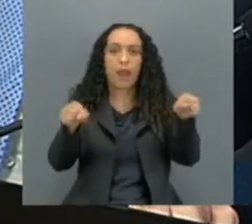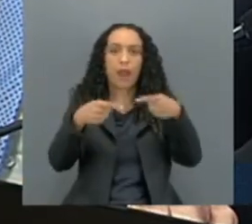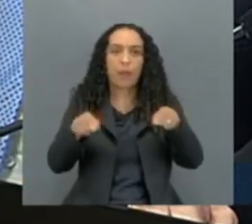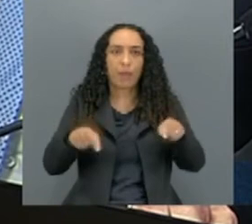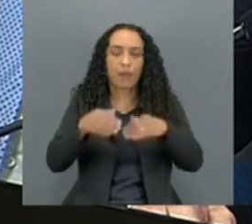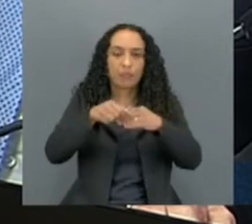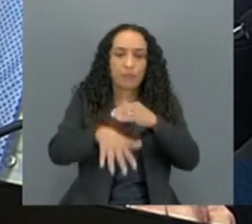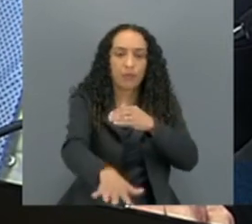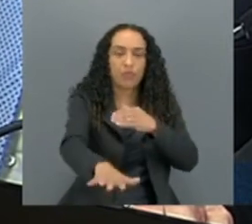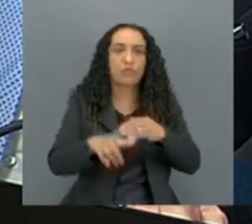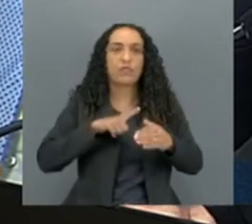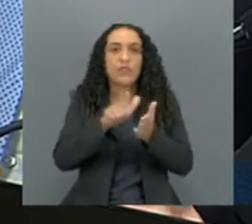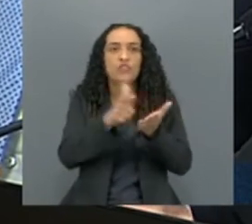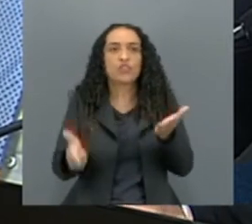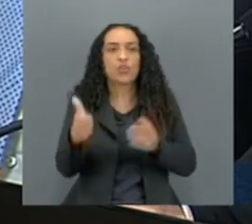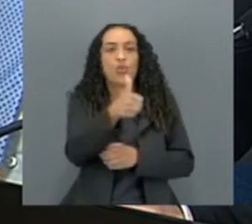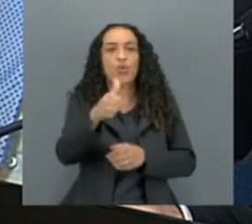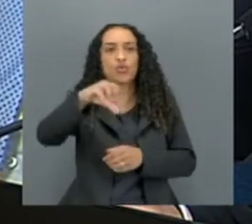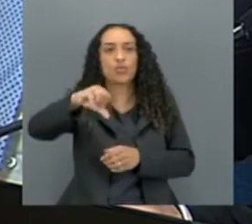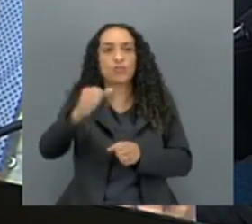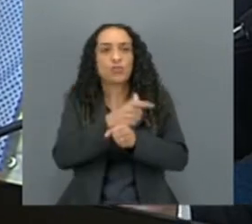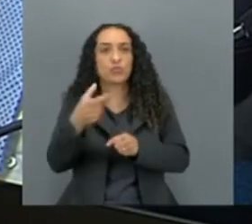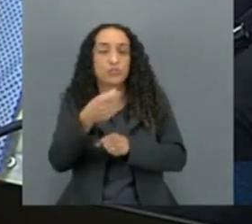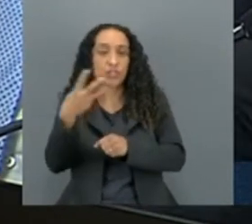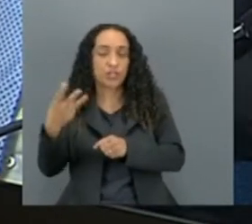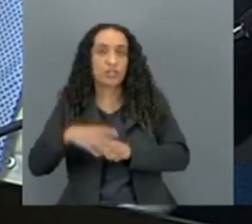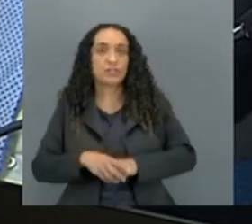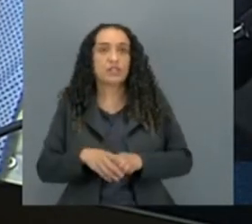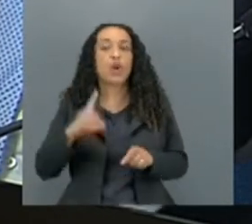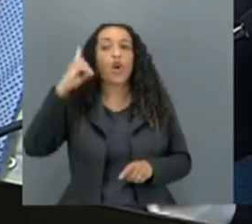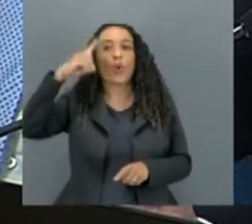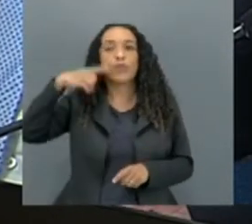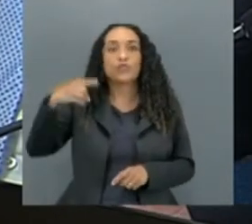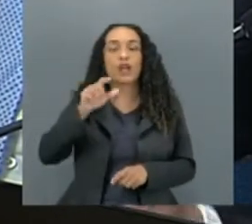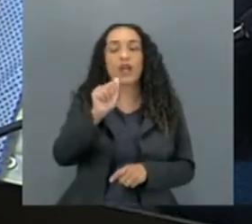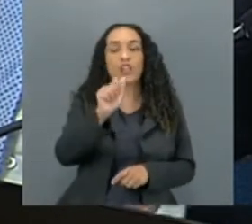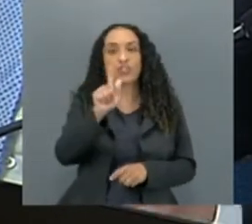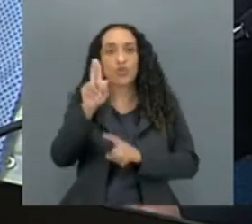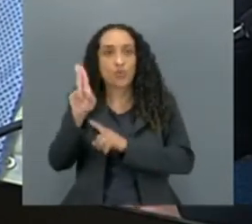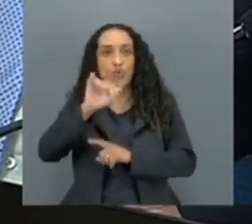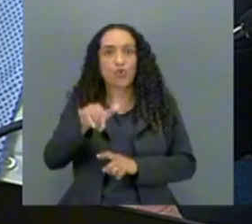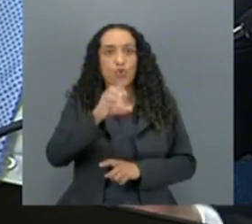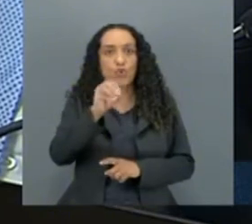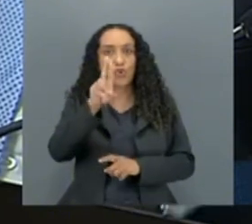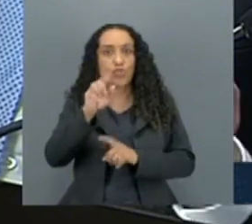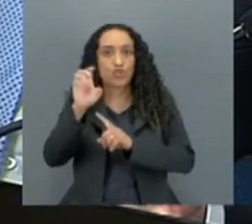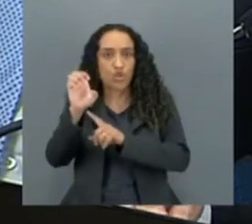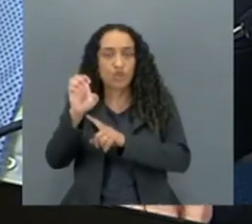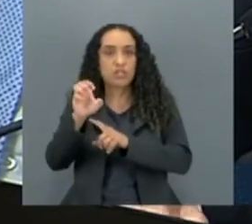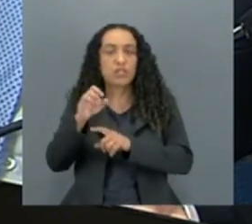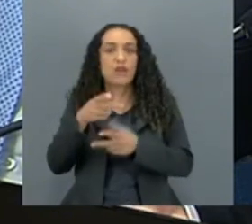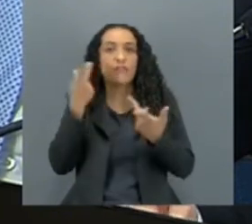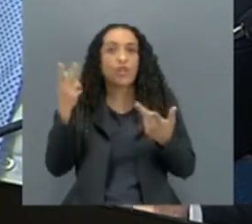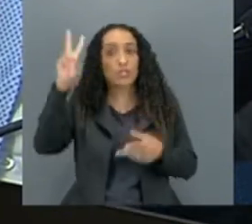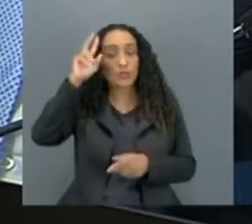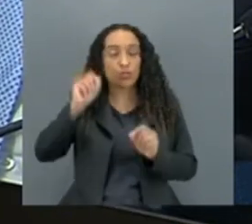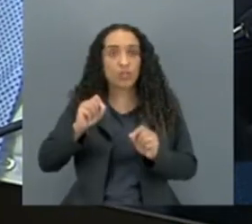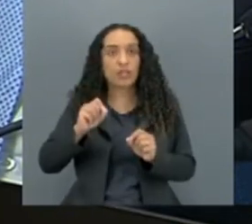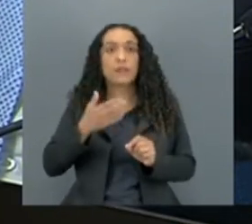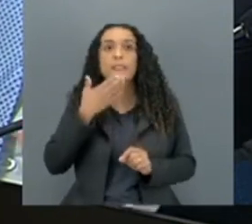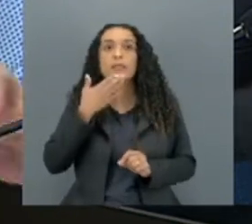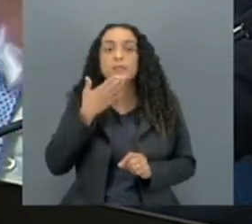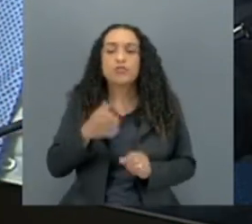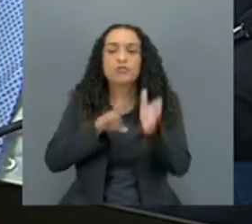no Globo 11 de 9 de 2023. O advogado-geral da União, Jorge Messias, afirmou nessa segunda-feira que